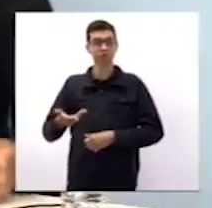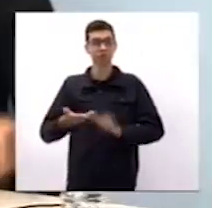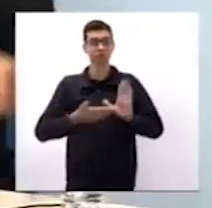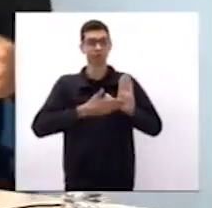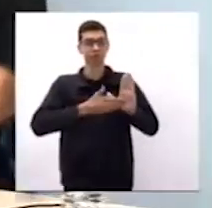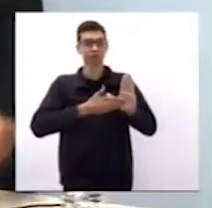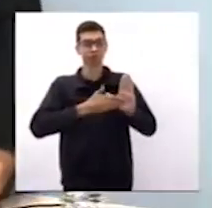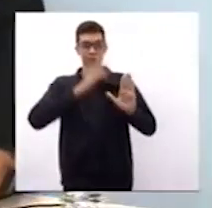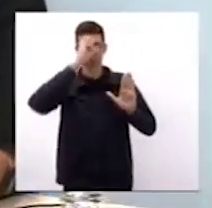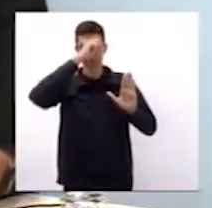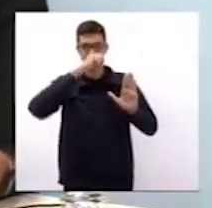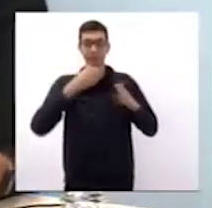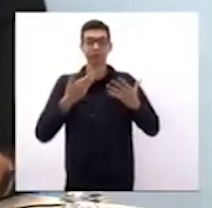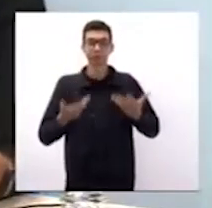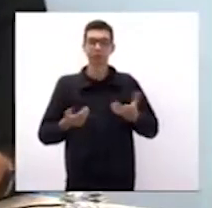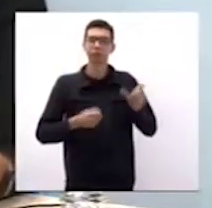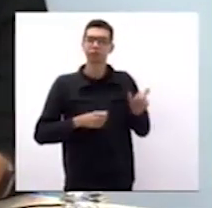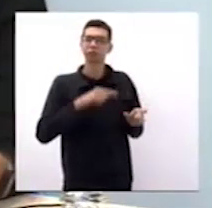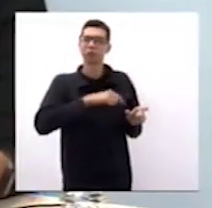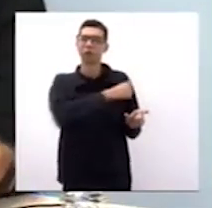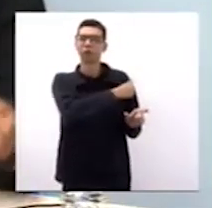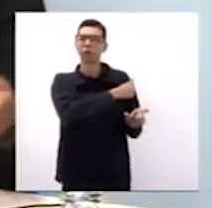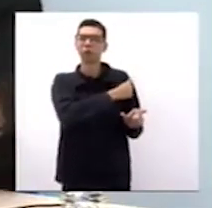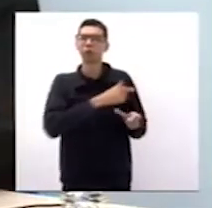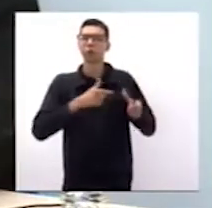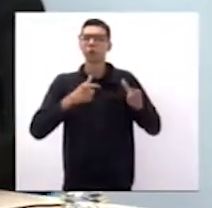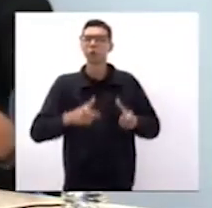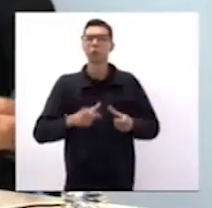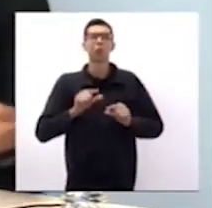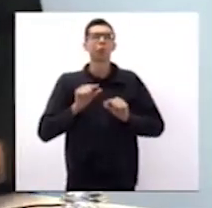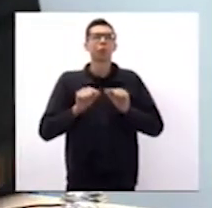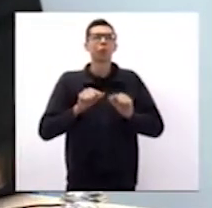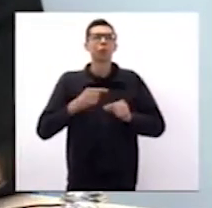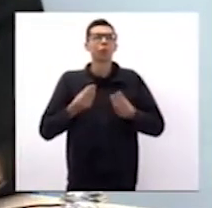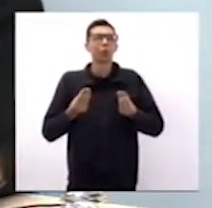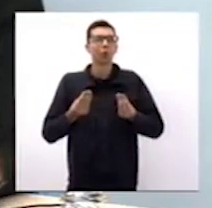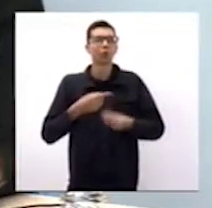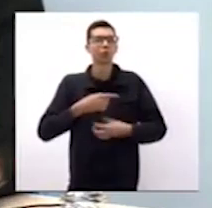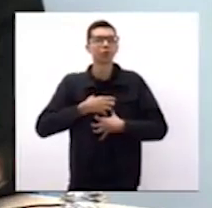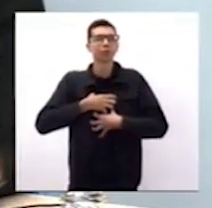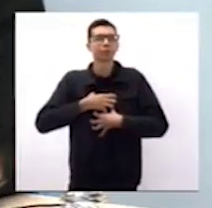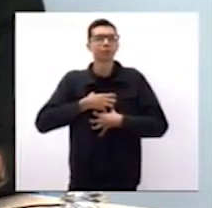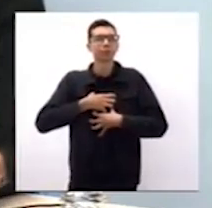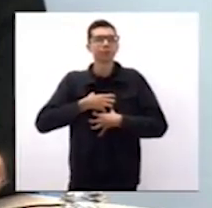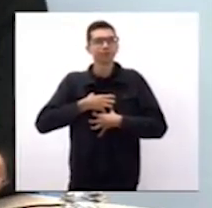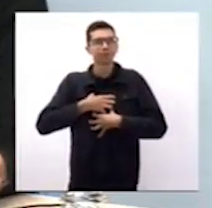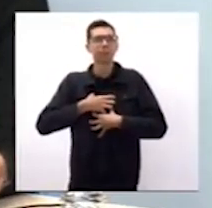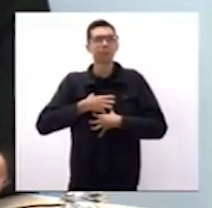espaço, essa postura que o nosso aluno tem diante da realização